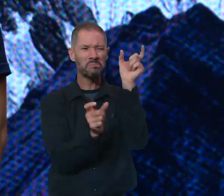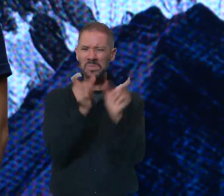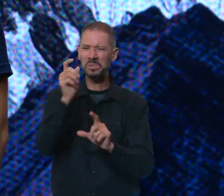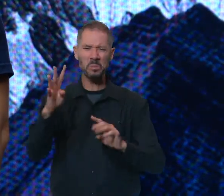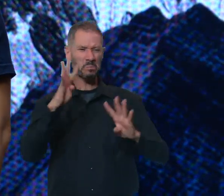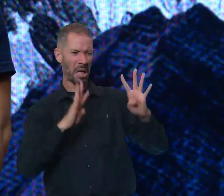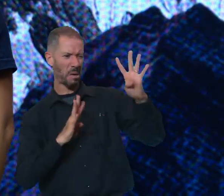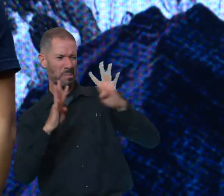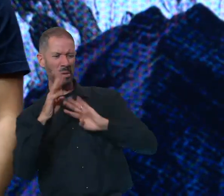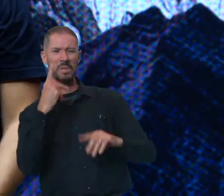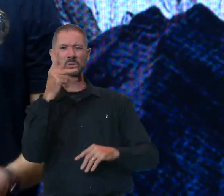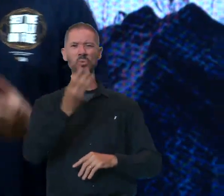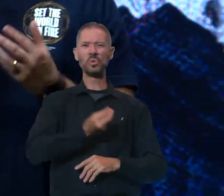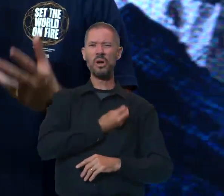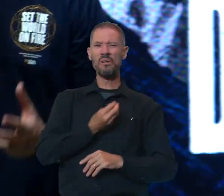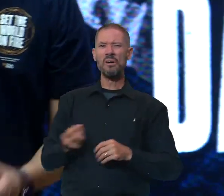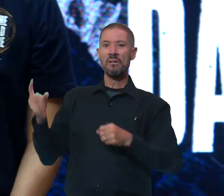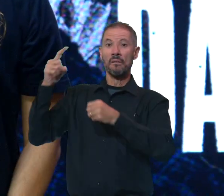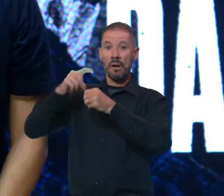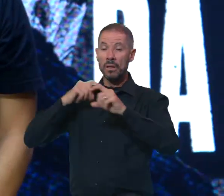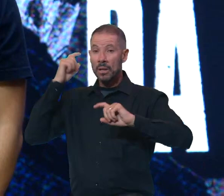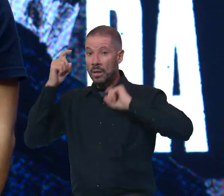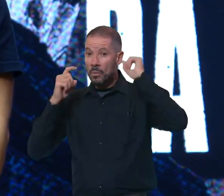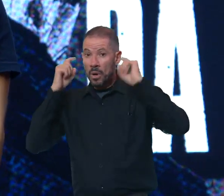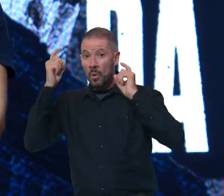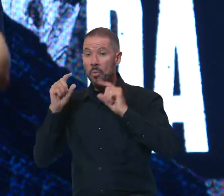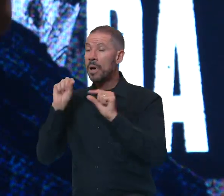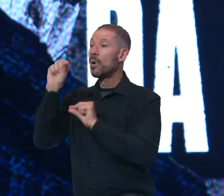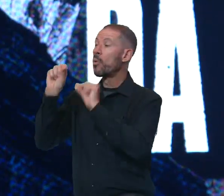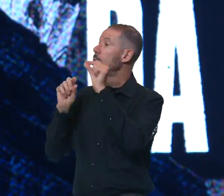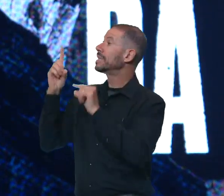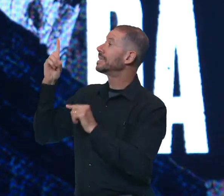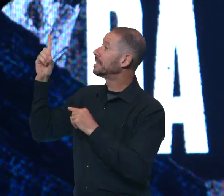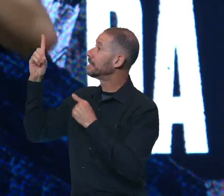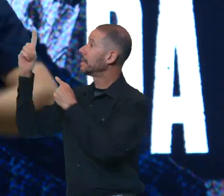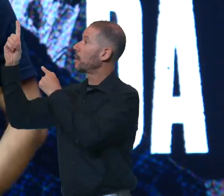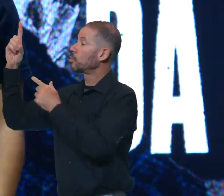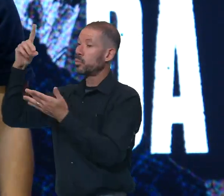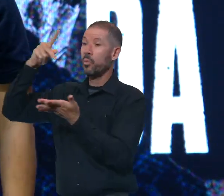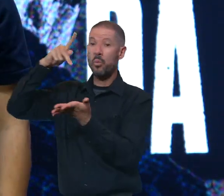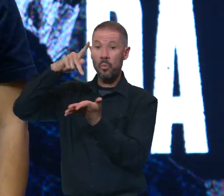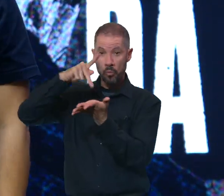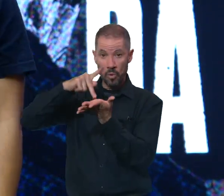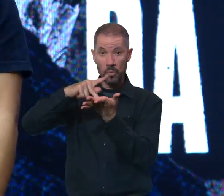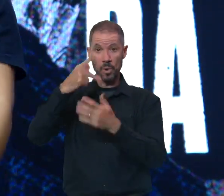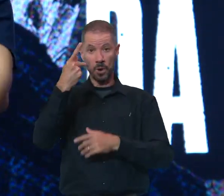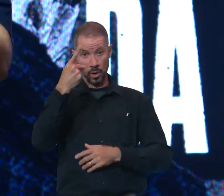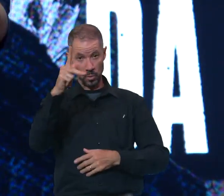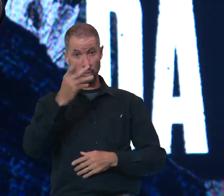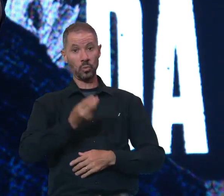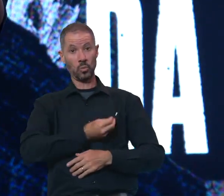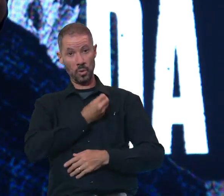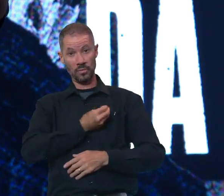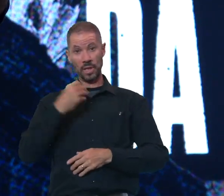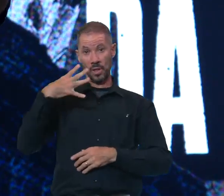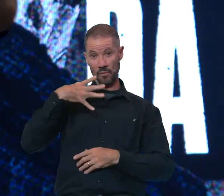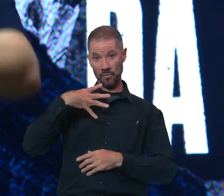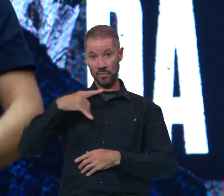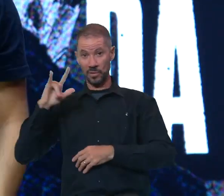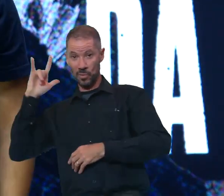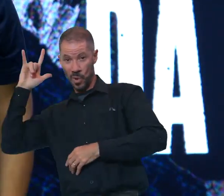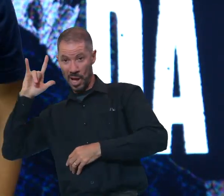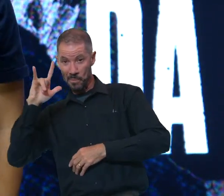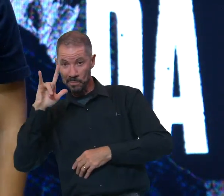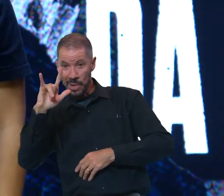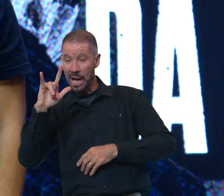deixando de falar a teu respeito, e volta a se preocupar com relação àquilo que Deus está afirmando a teu respeito, que você é filho amado, Deus tem